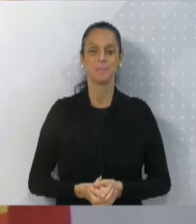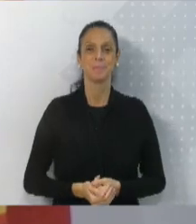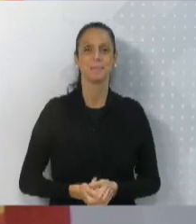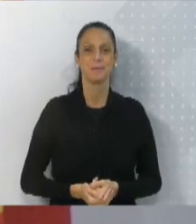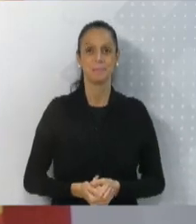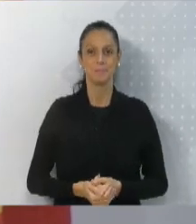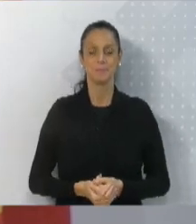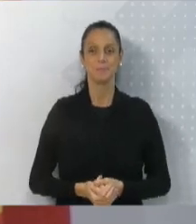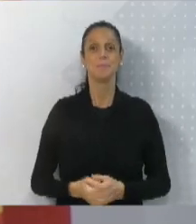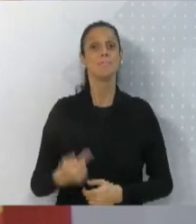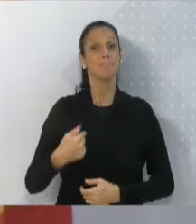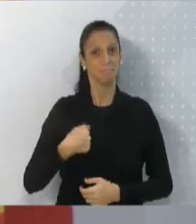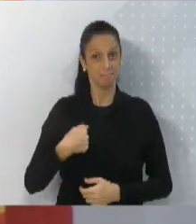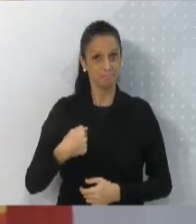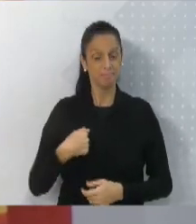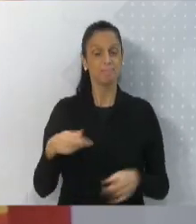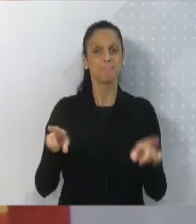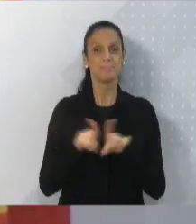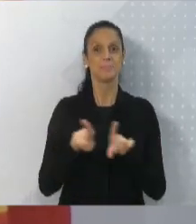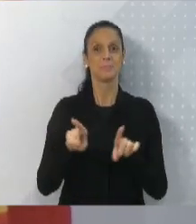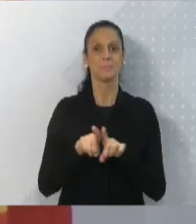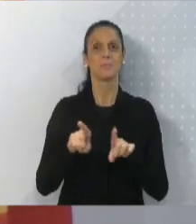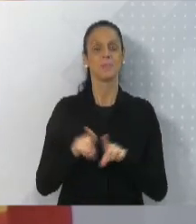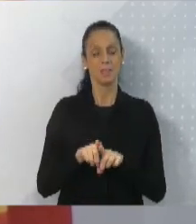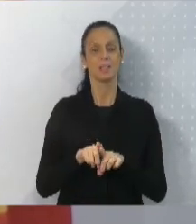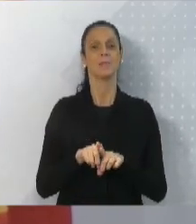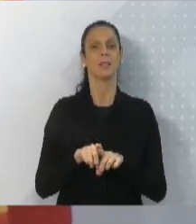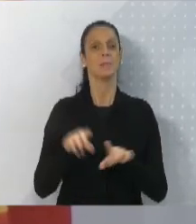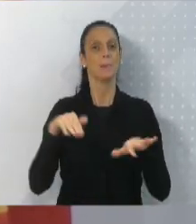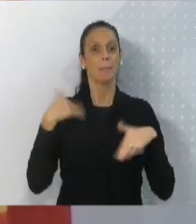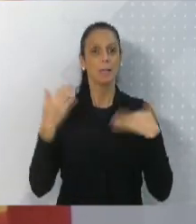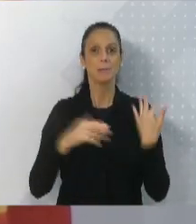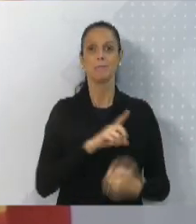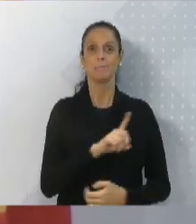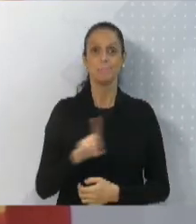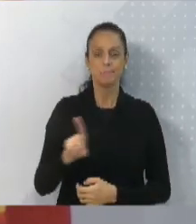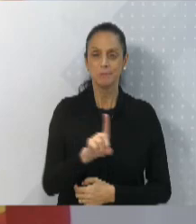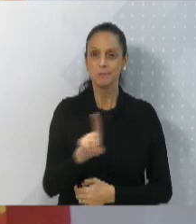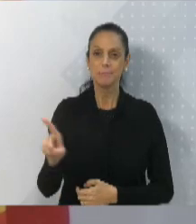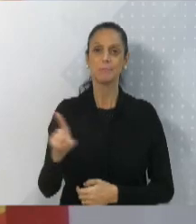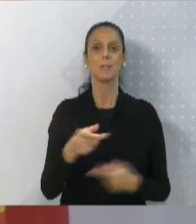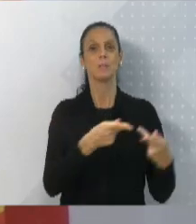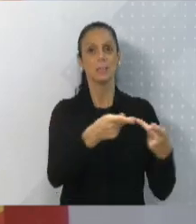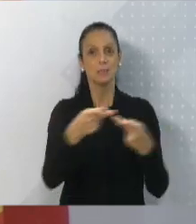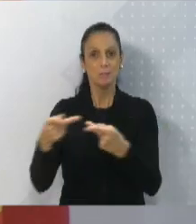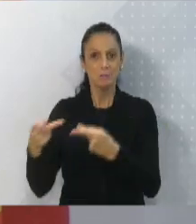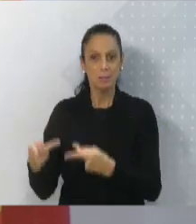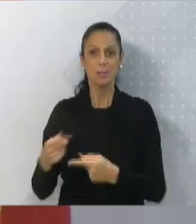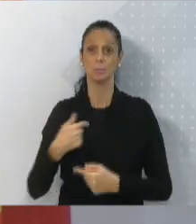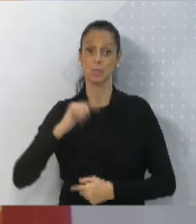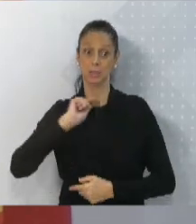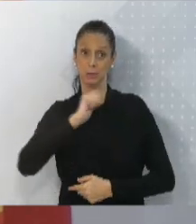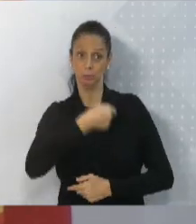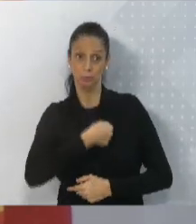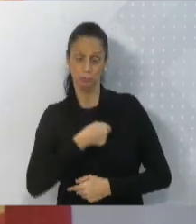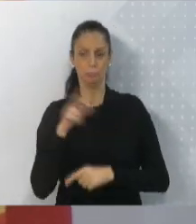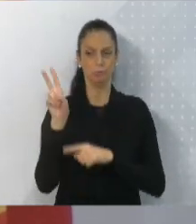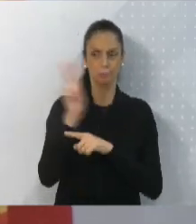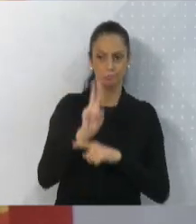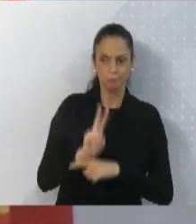fazendo a minha Ronda Se assim posso falar enquanto fiscalizador Vereador